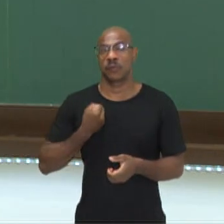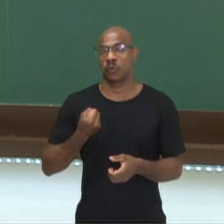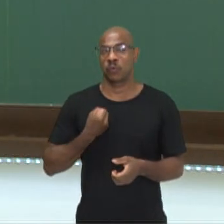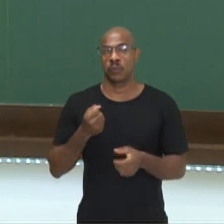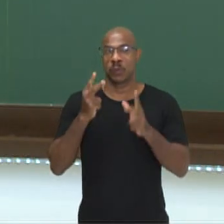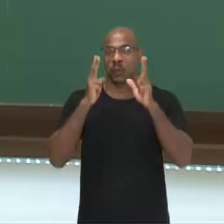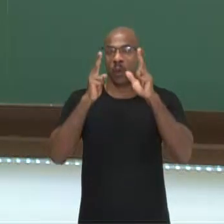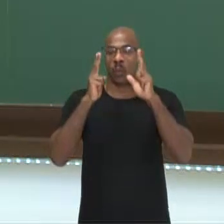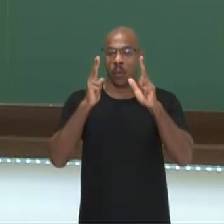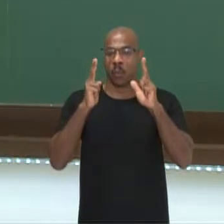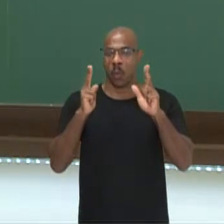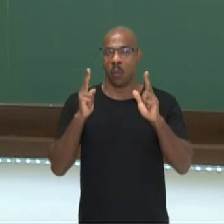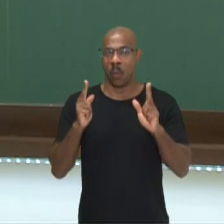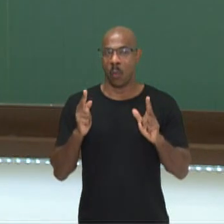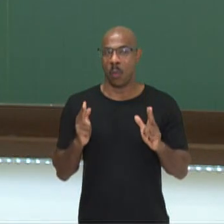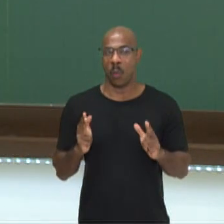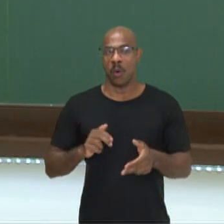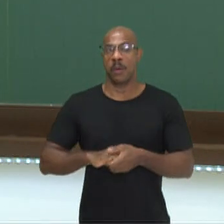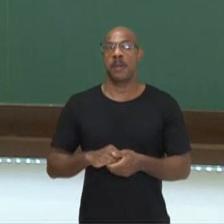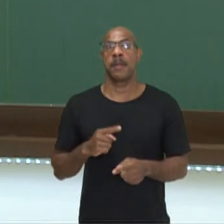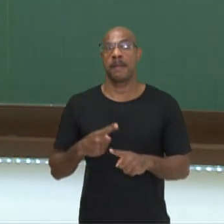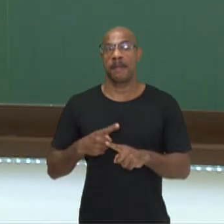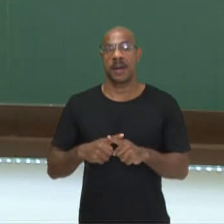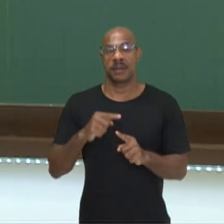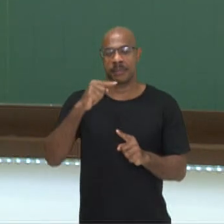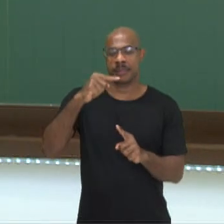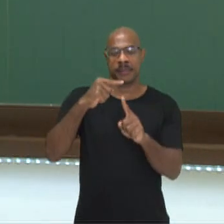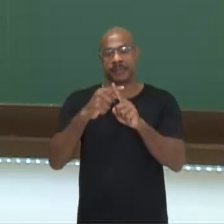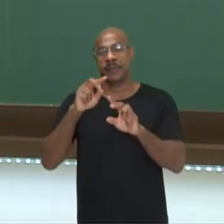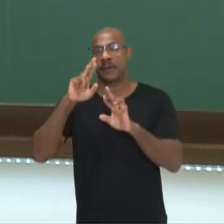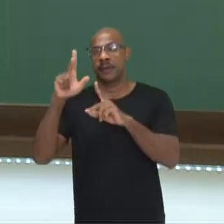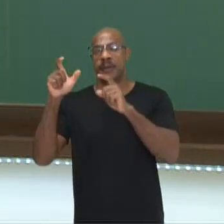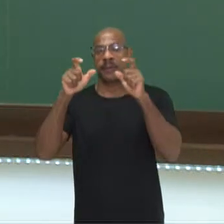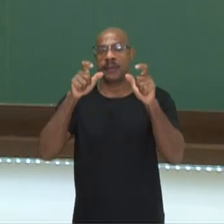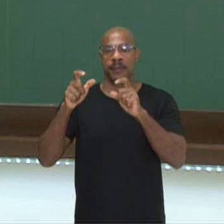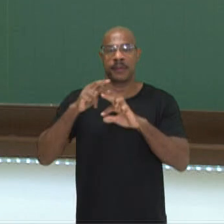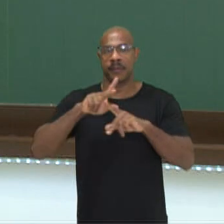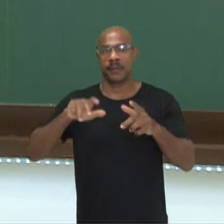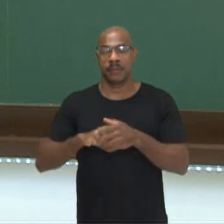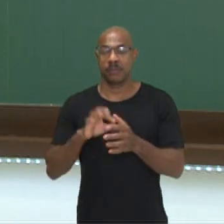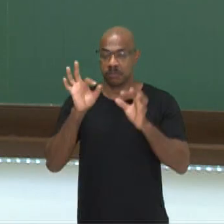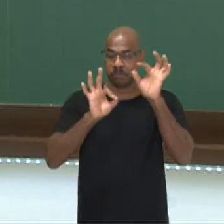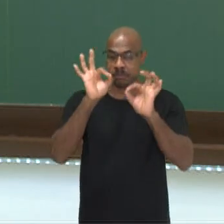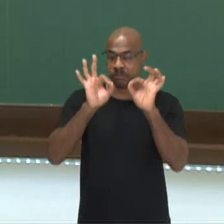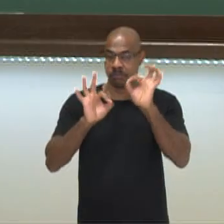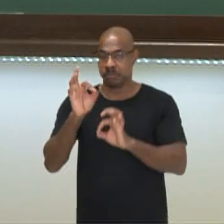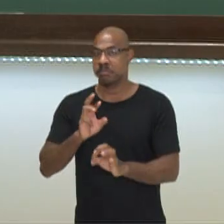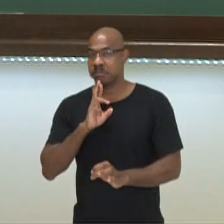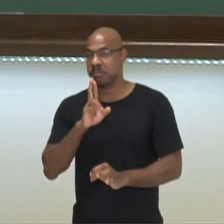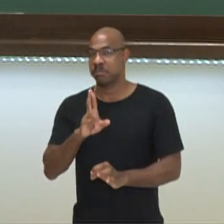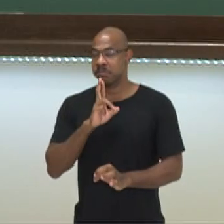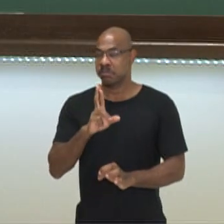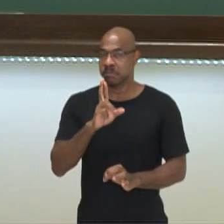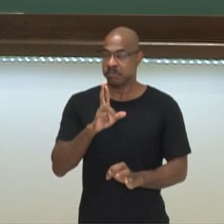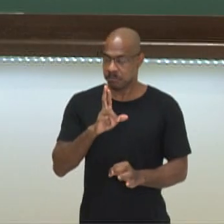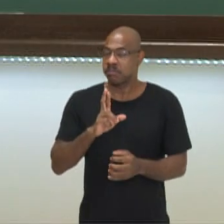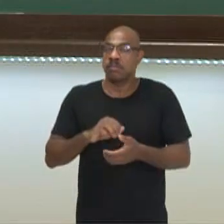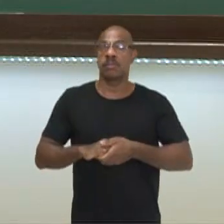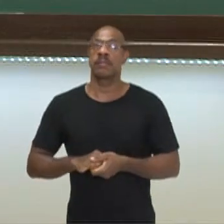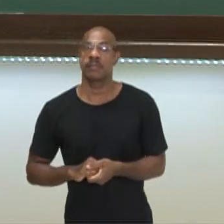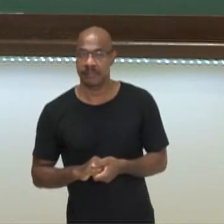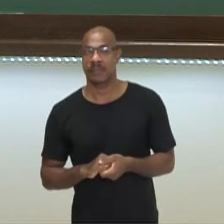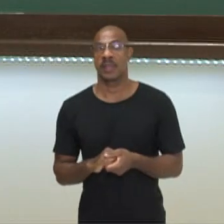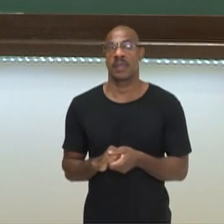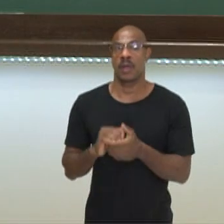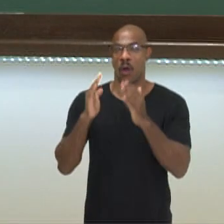mas os sinais associativos em lugares diferentes. Observe, calcule e organize os resultados em ordem crescente.